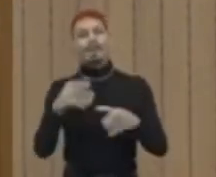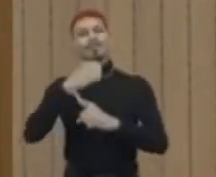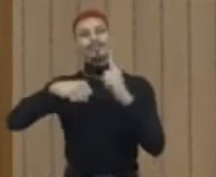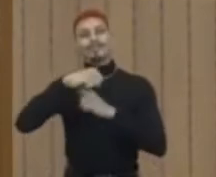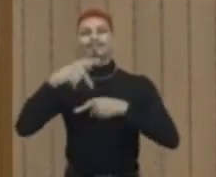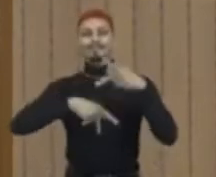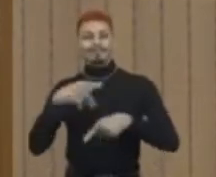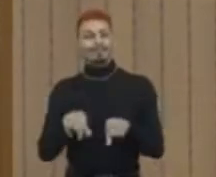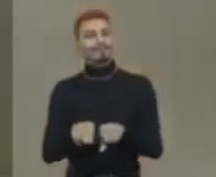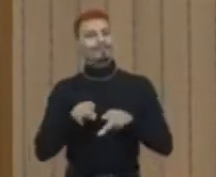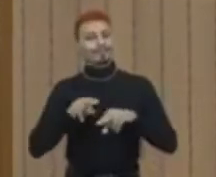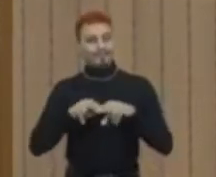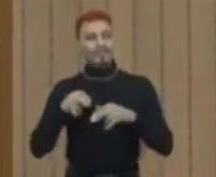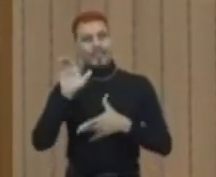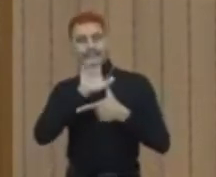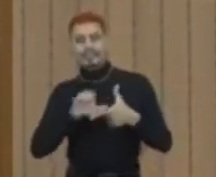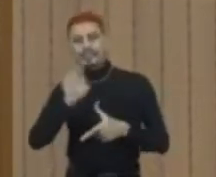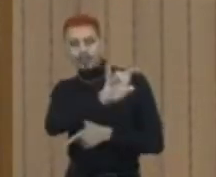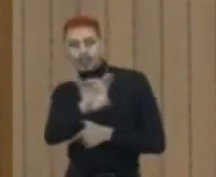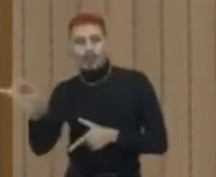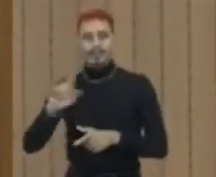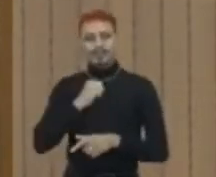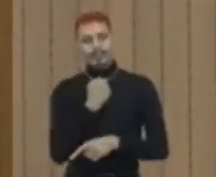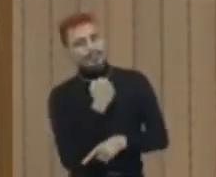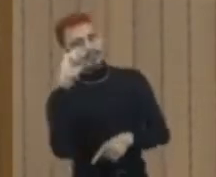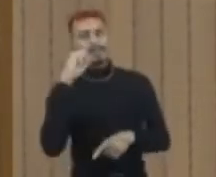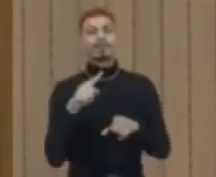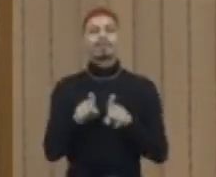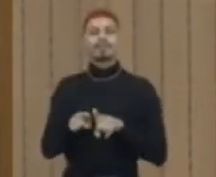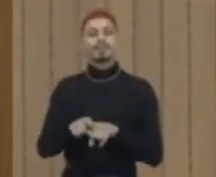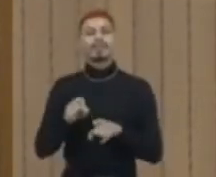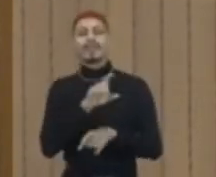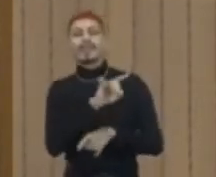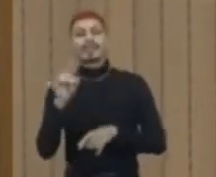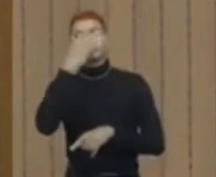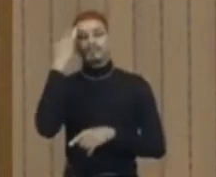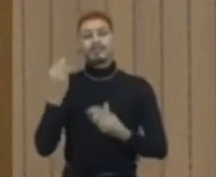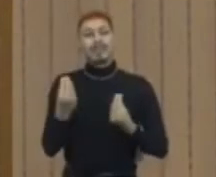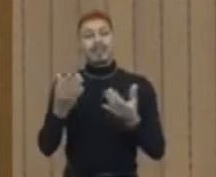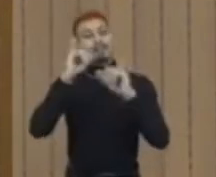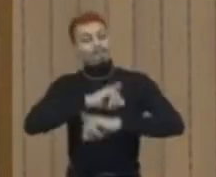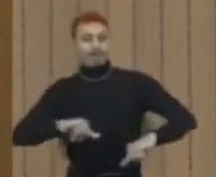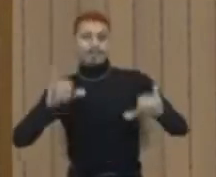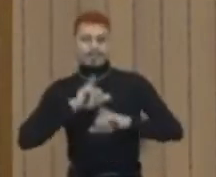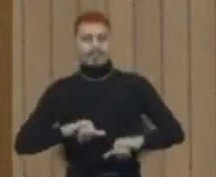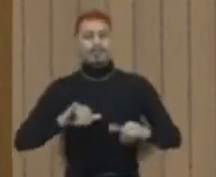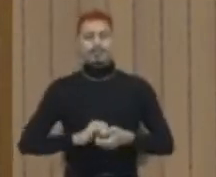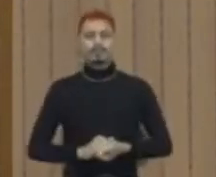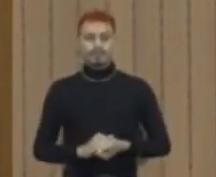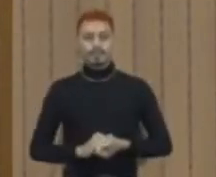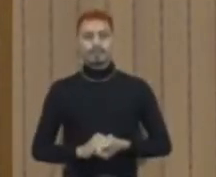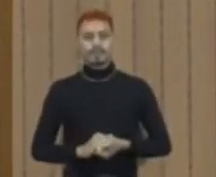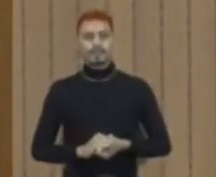importante a sociedade civil, que é quem nós defendemos e para quem nós devemos as informações, devemos a prestação de contas